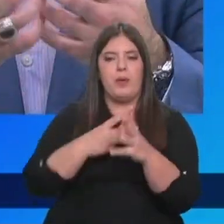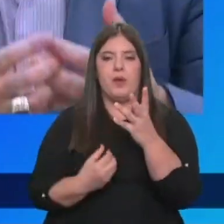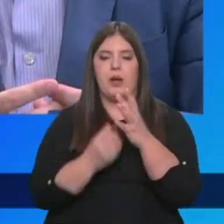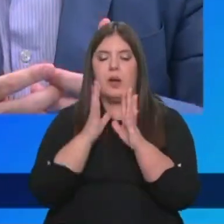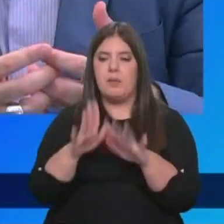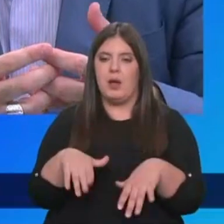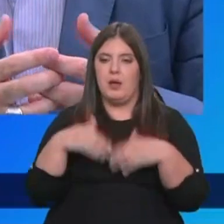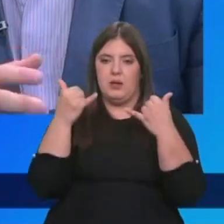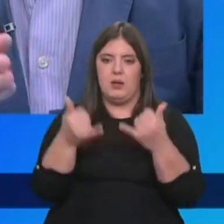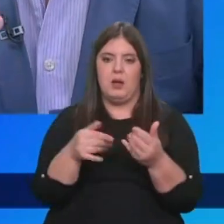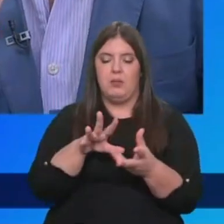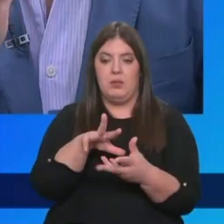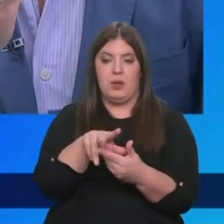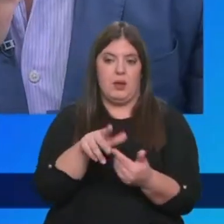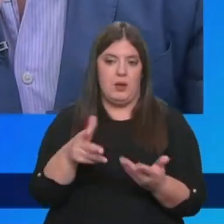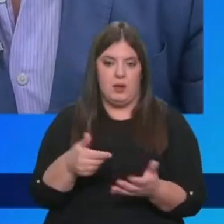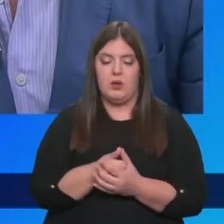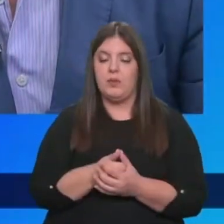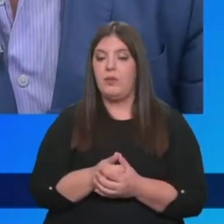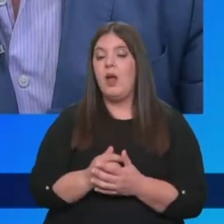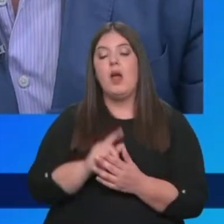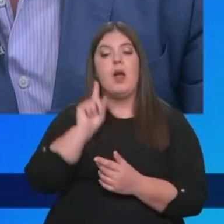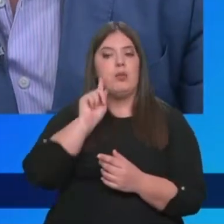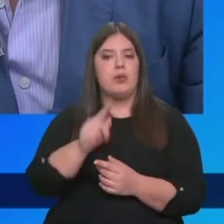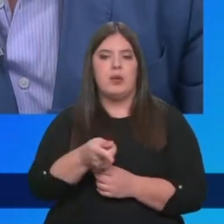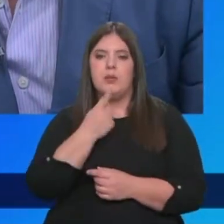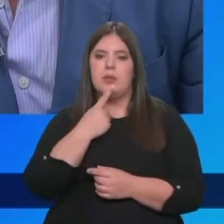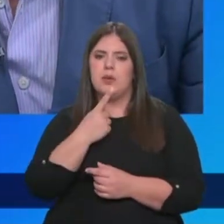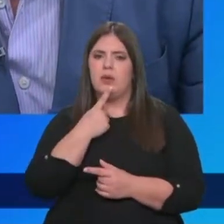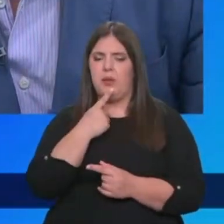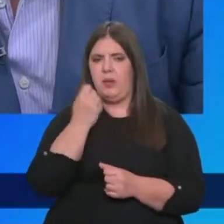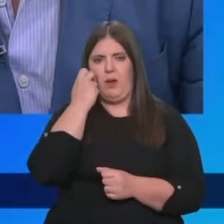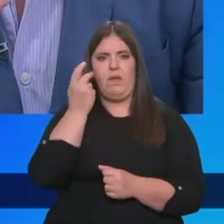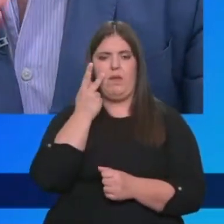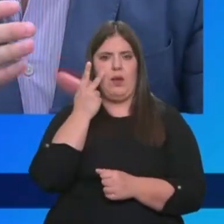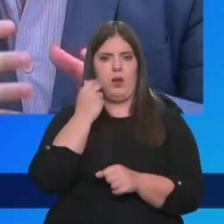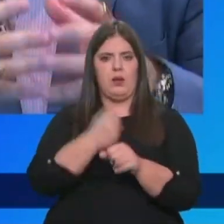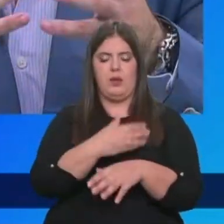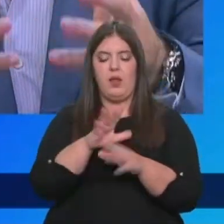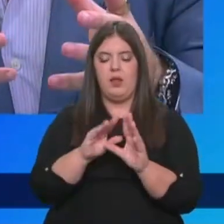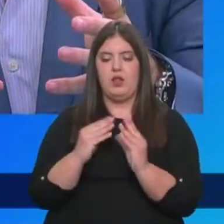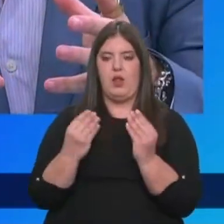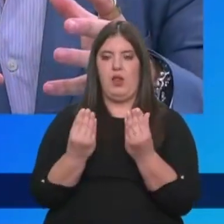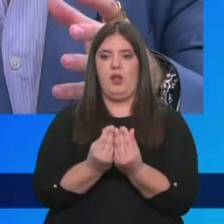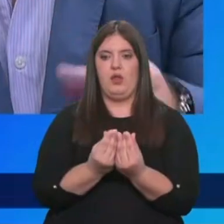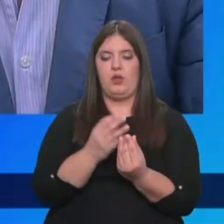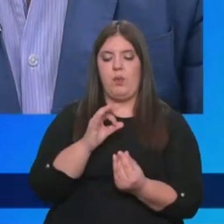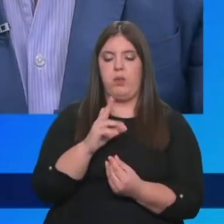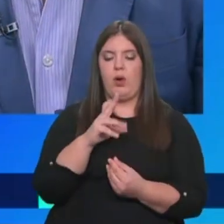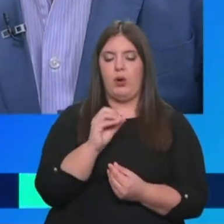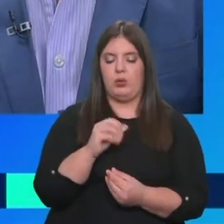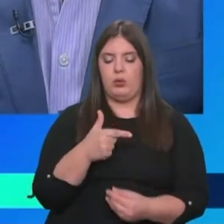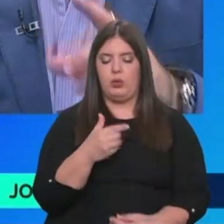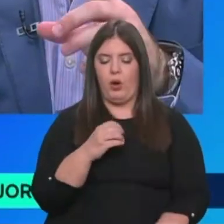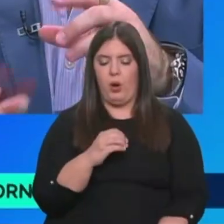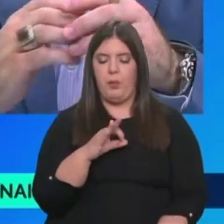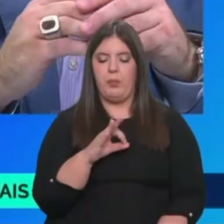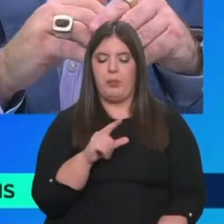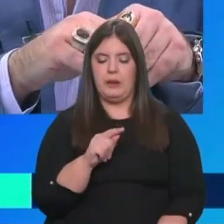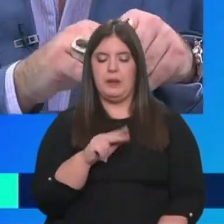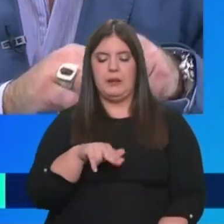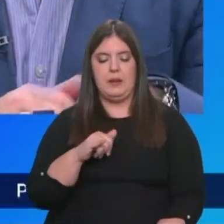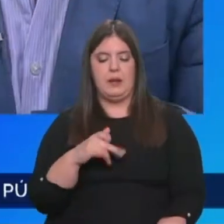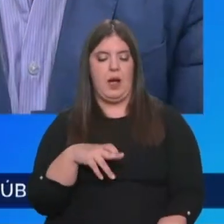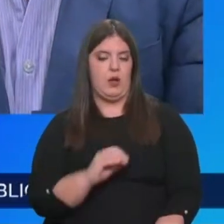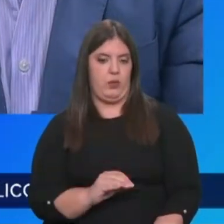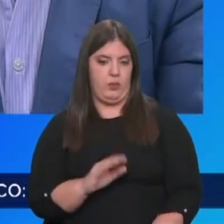tarde planetas. Interessa então perceber a vitalidade desses discos, chamados discos protoplanetários. E foi aí que se debruçou esse